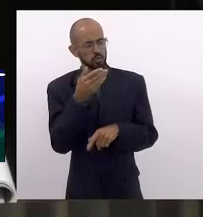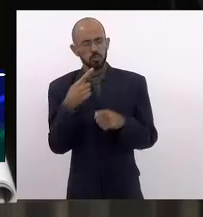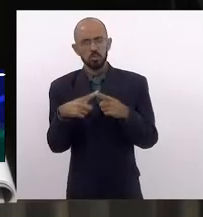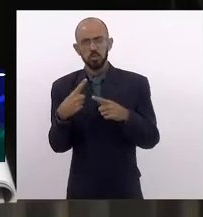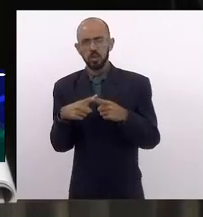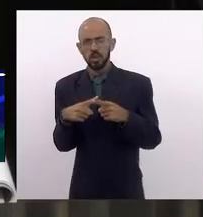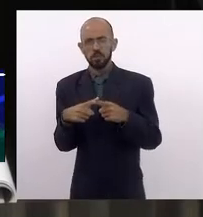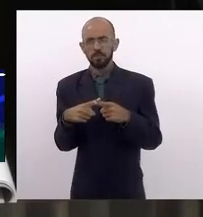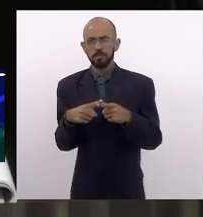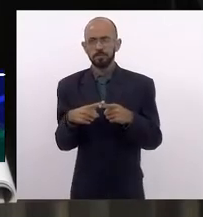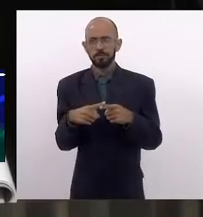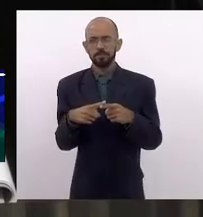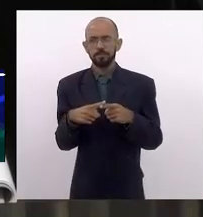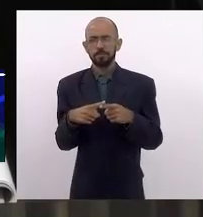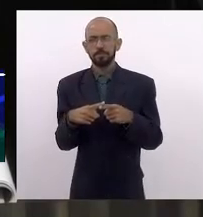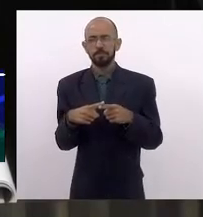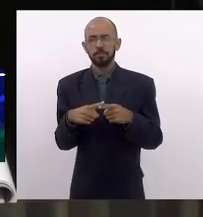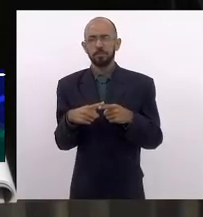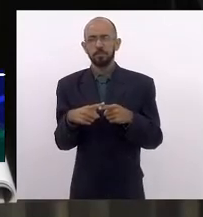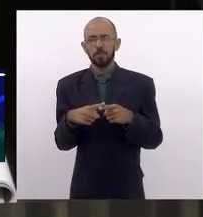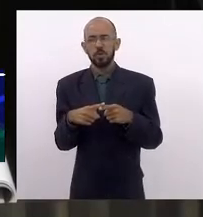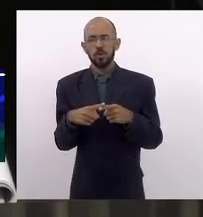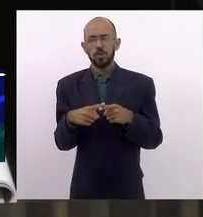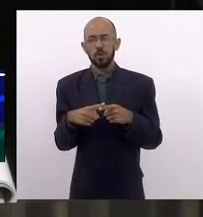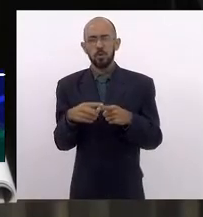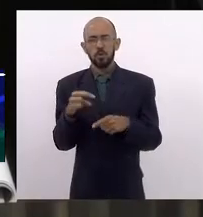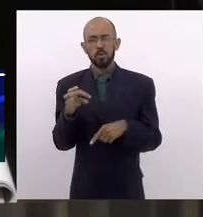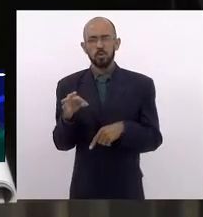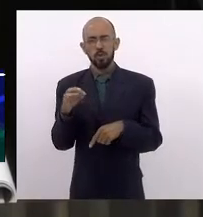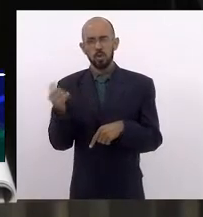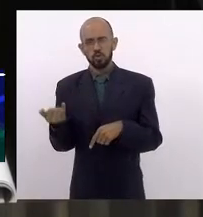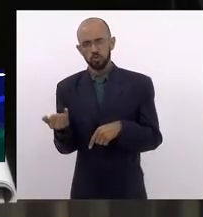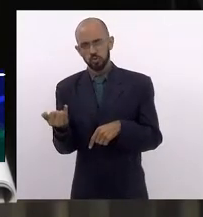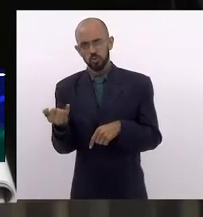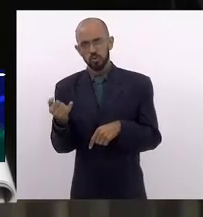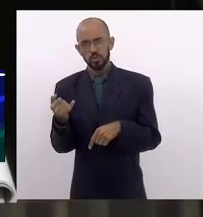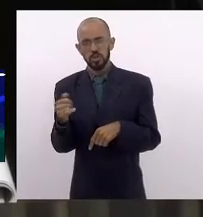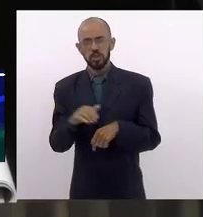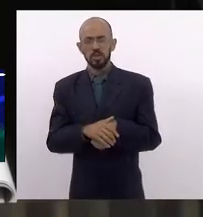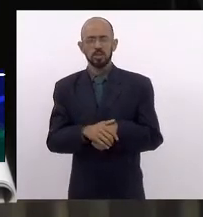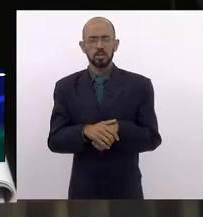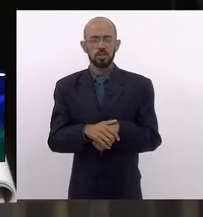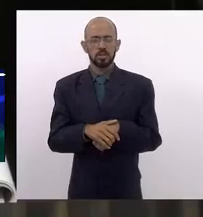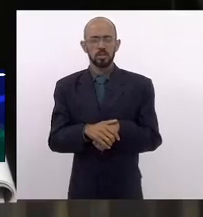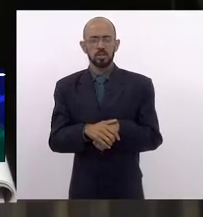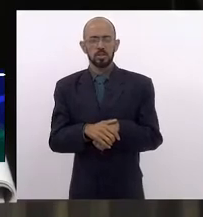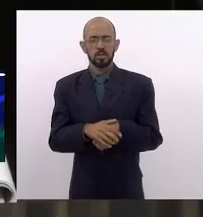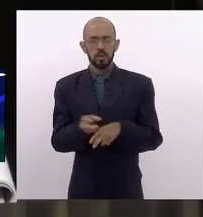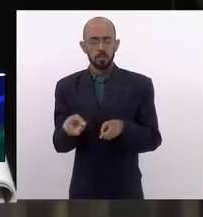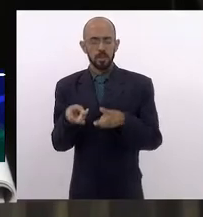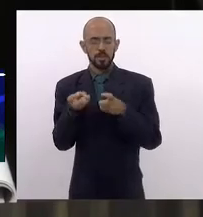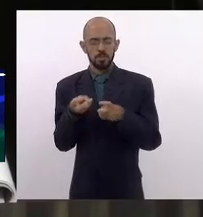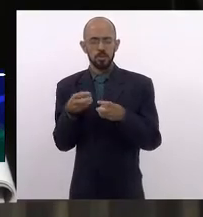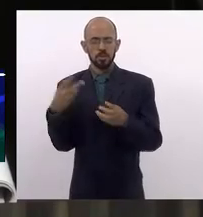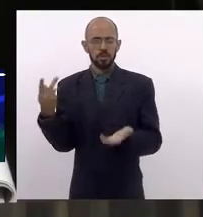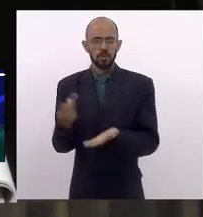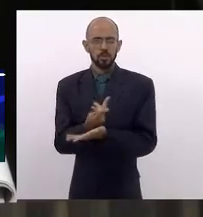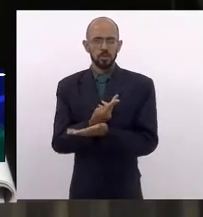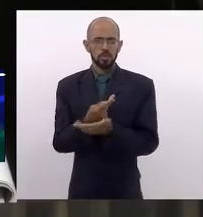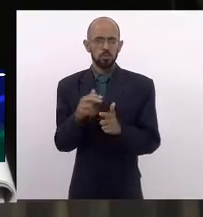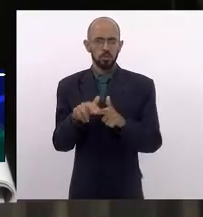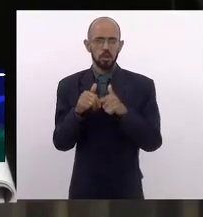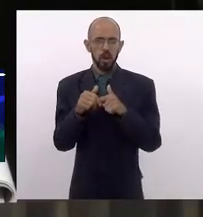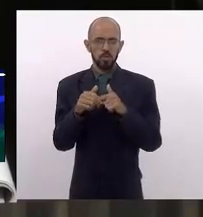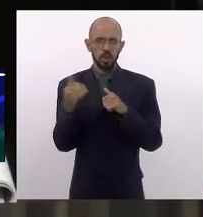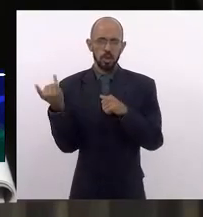inseriu que o Tribunal de Justiça o que tomou conhecimento que estava acontecendo através da